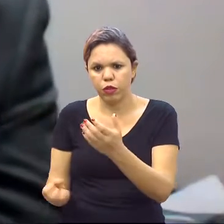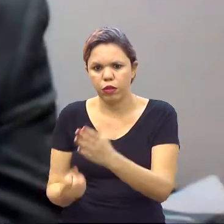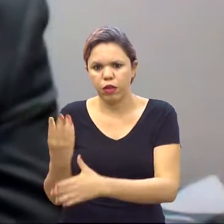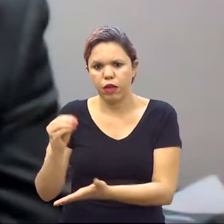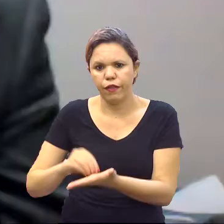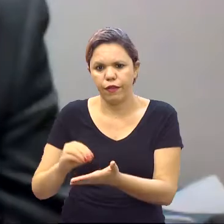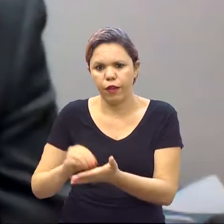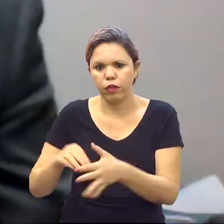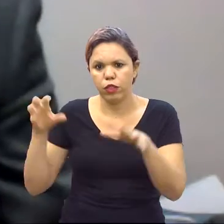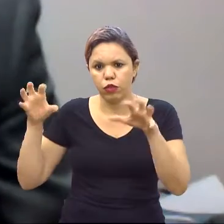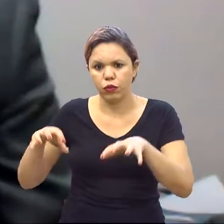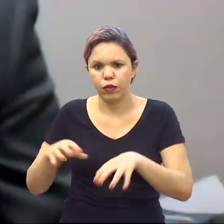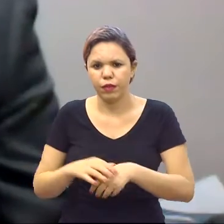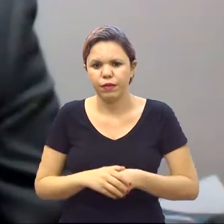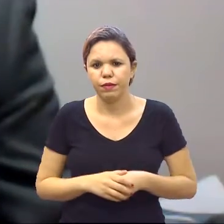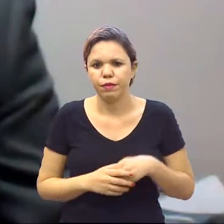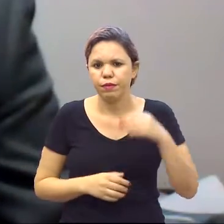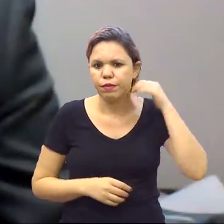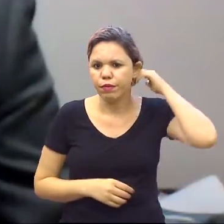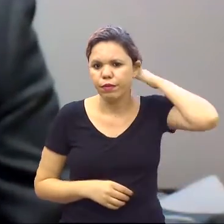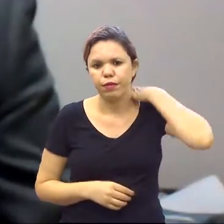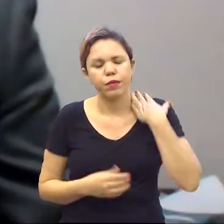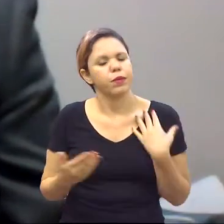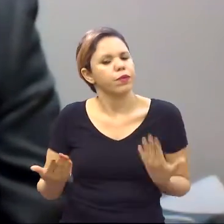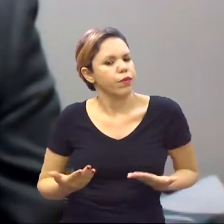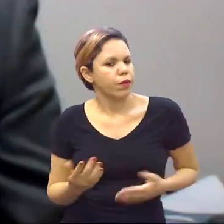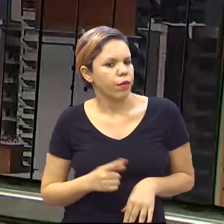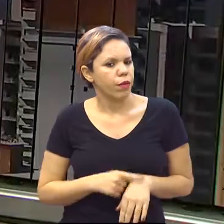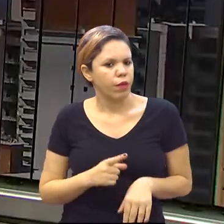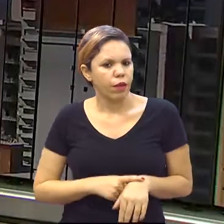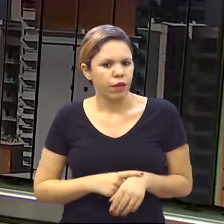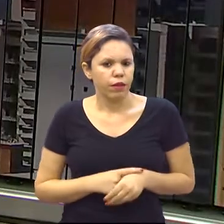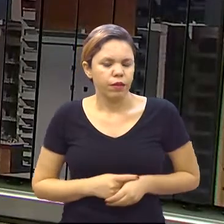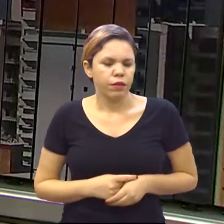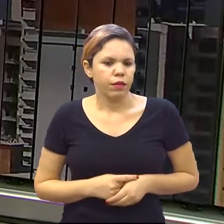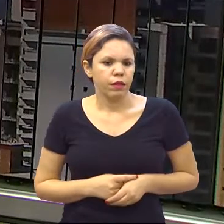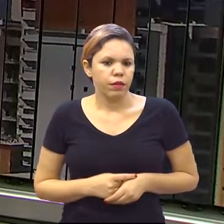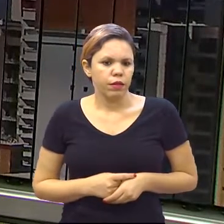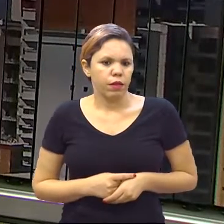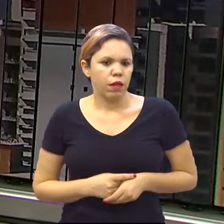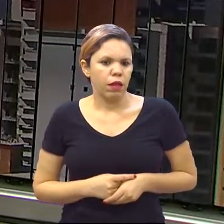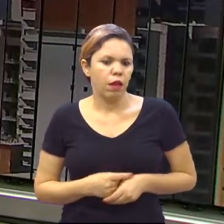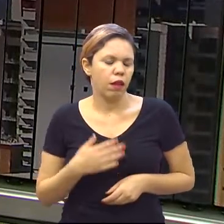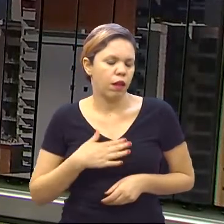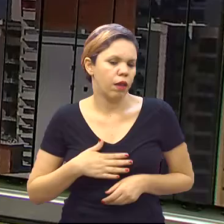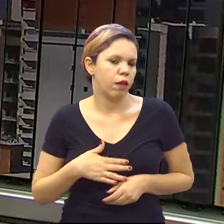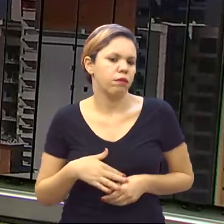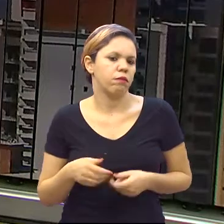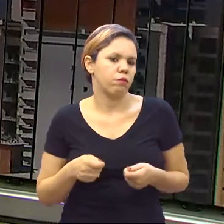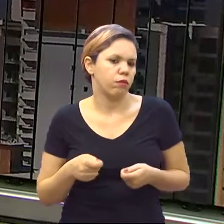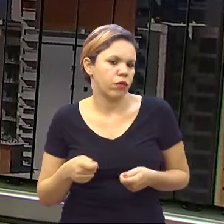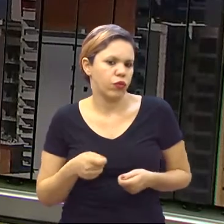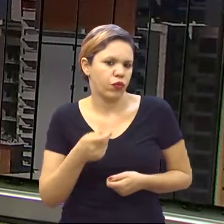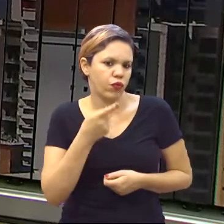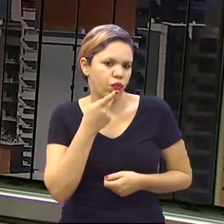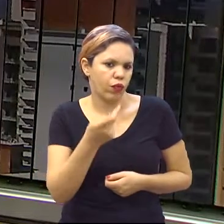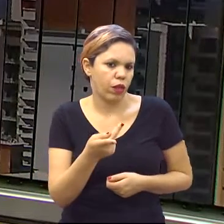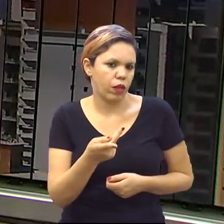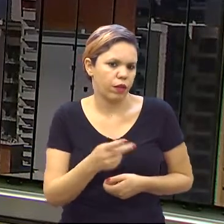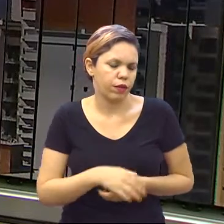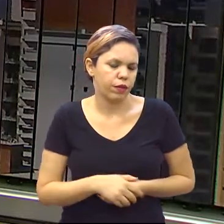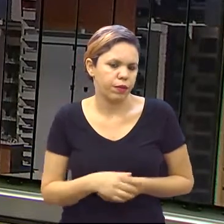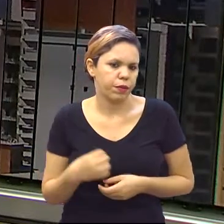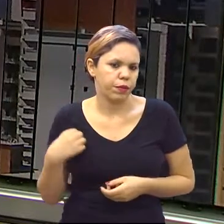situações críticas de uma estiagem. Laosa, a gente está num momento, digamos que até confortável, que quando a gente